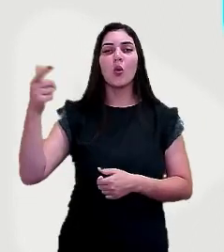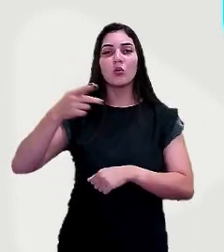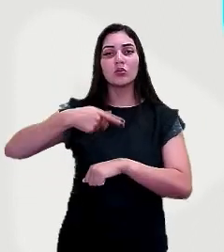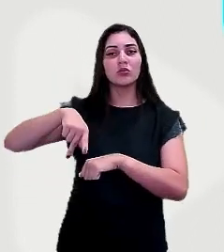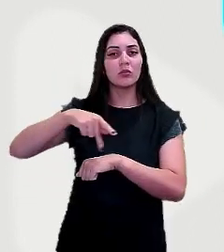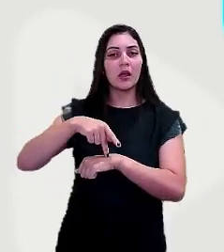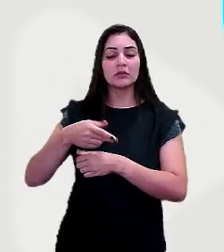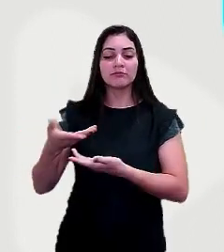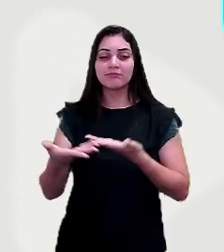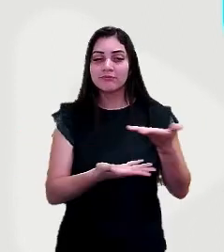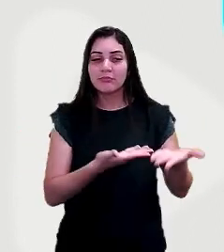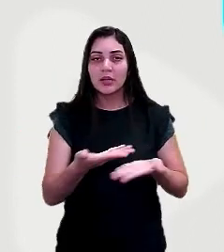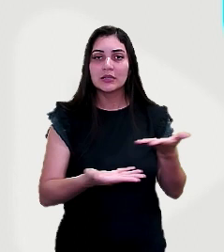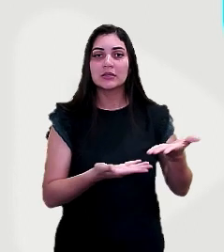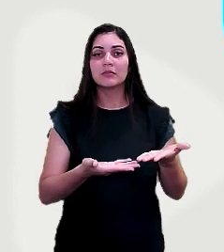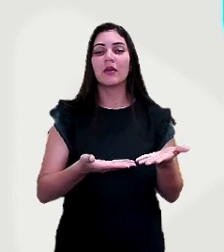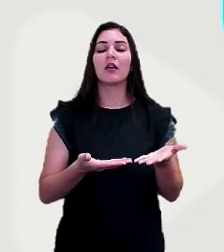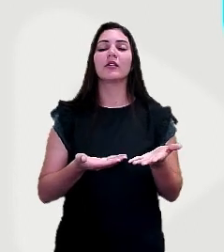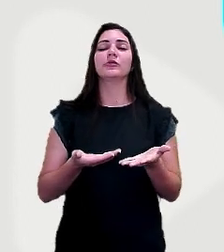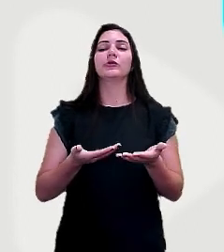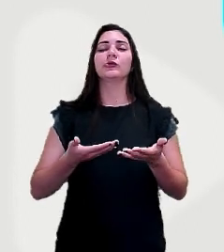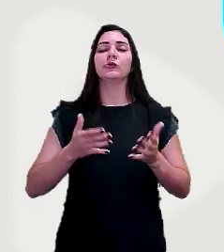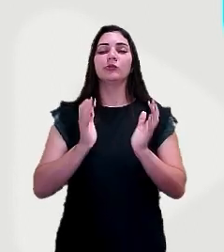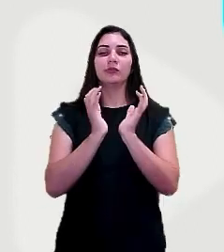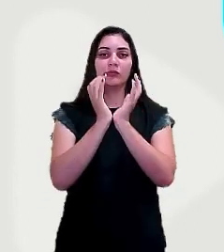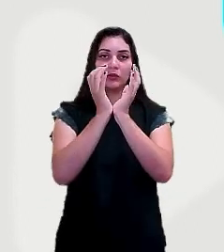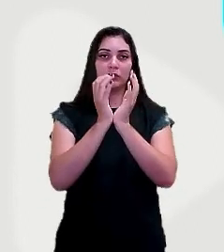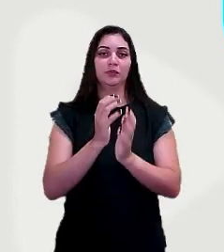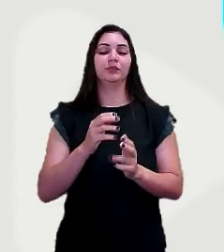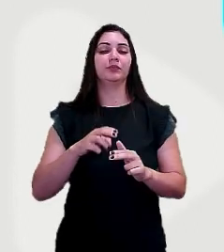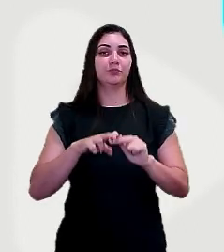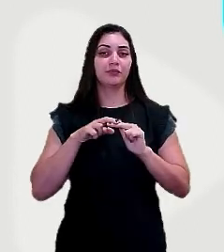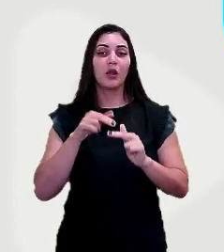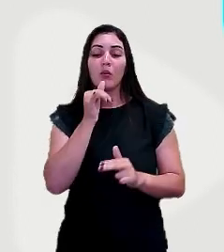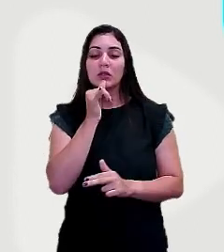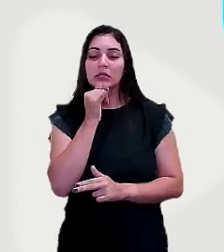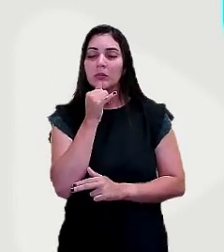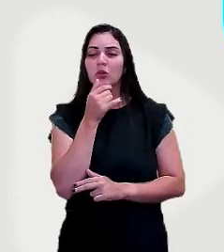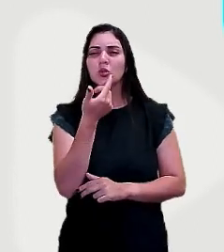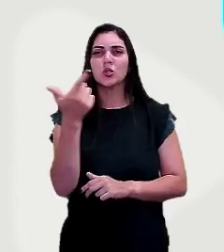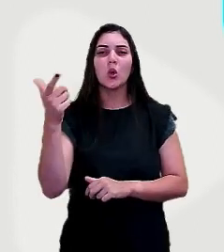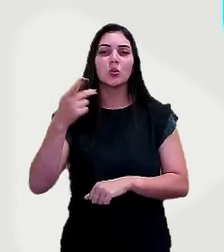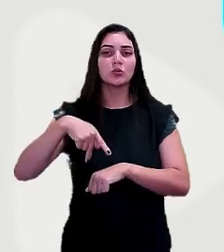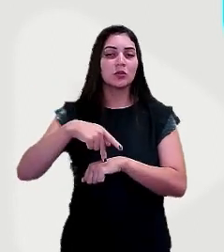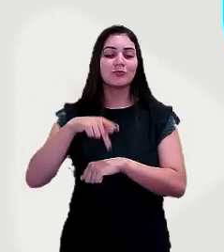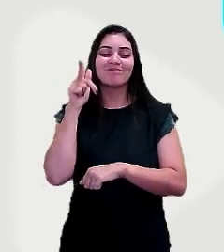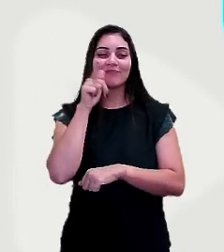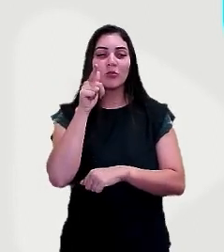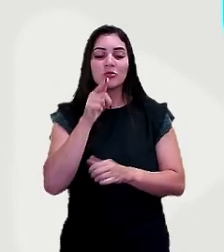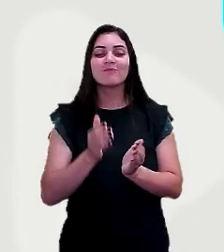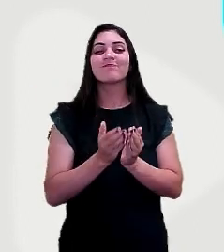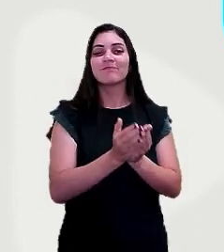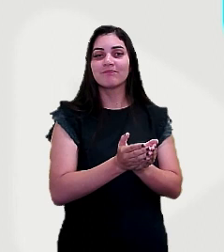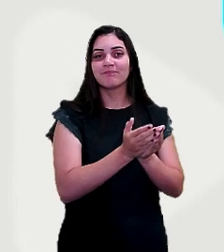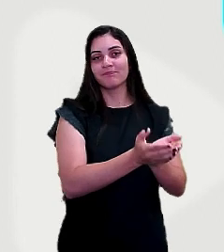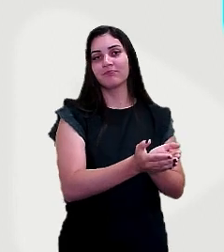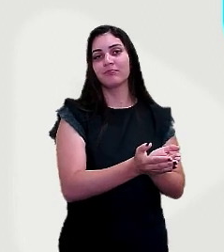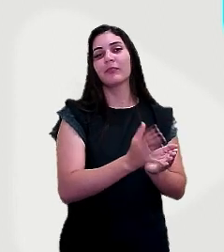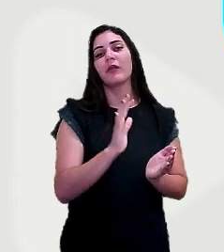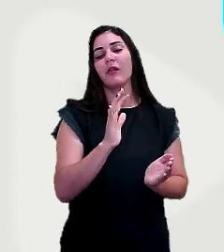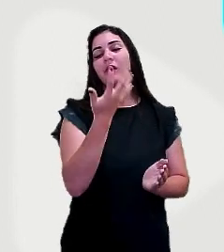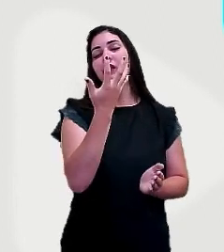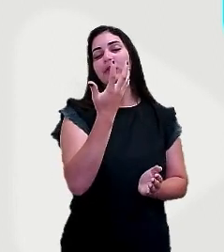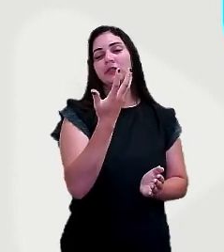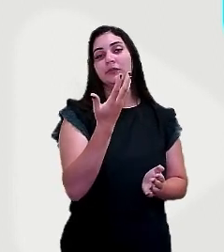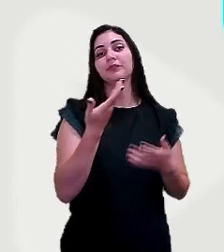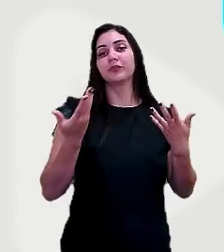vários países não conseguiram se deslocar do seu país de origem para outro, para realizar a partida. Daí, como uma forma